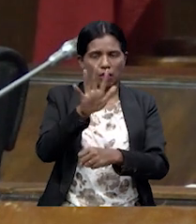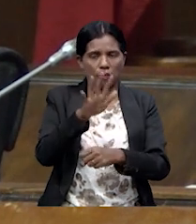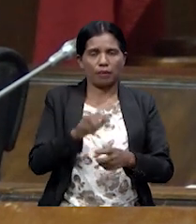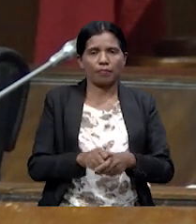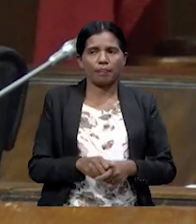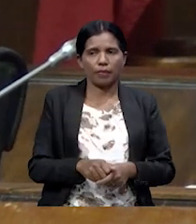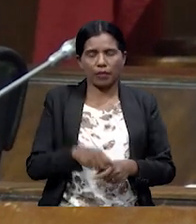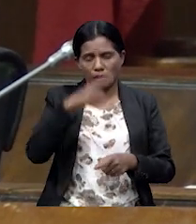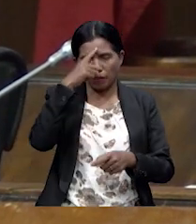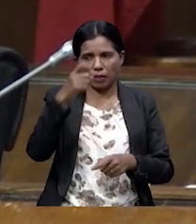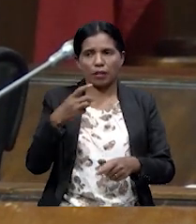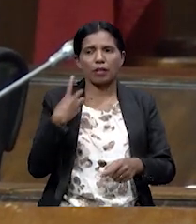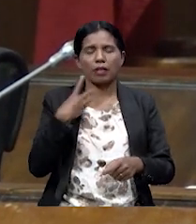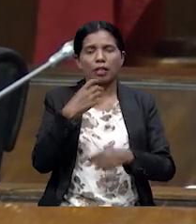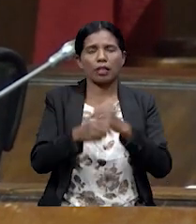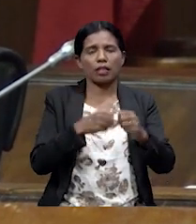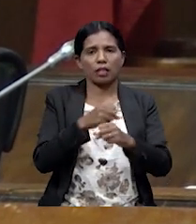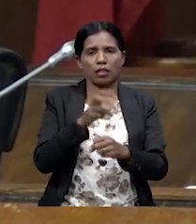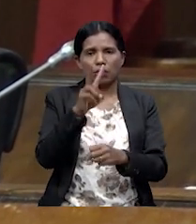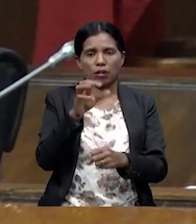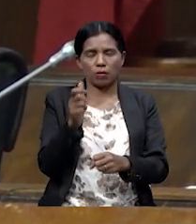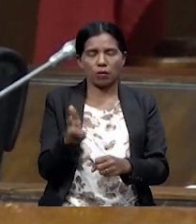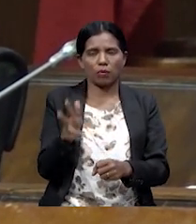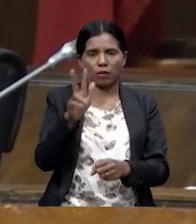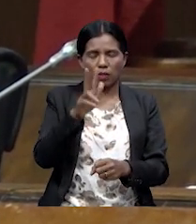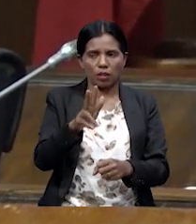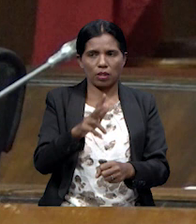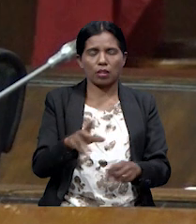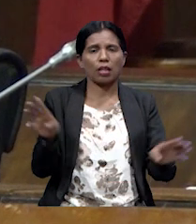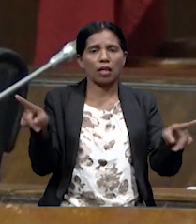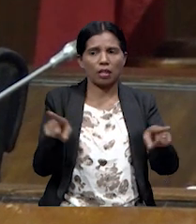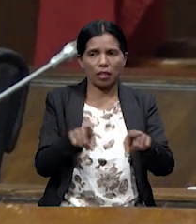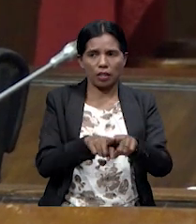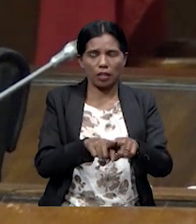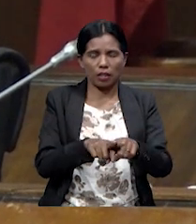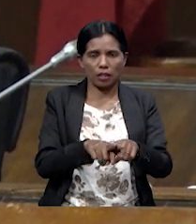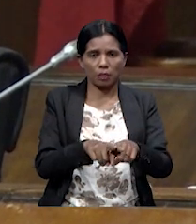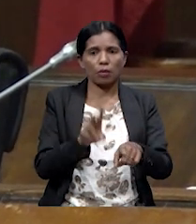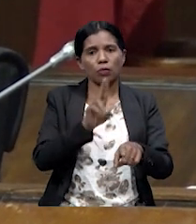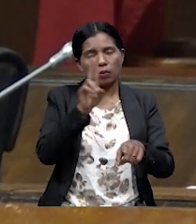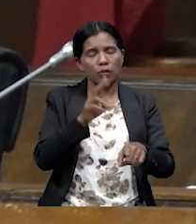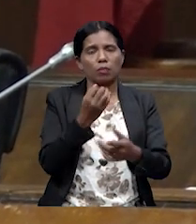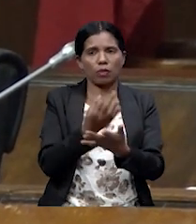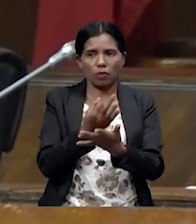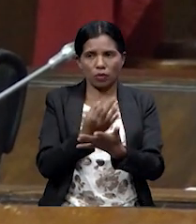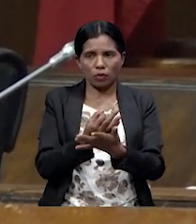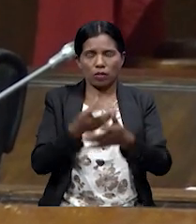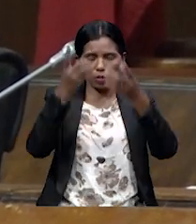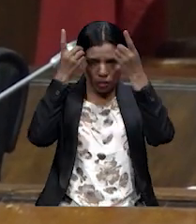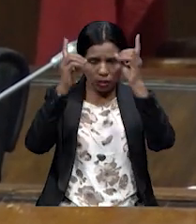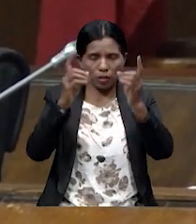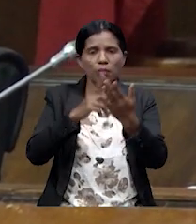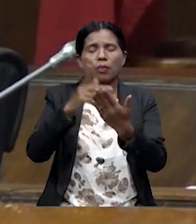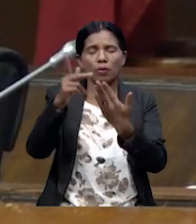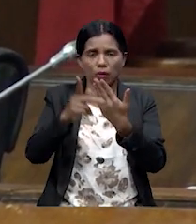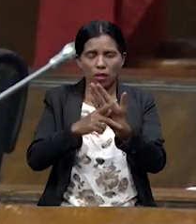maka kita dia kata apa 2023 né tambah ainda necessai base as jornadas orçamentais definição programas